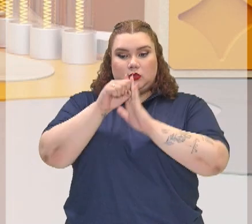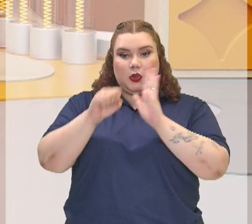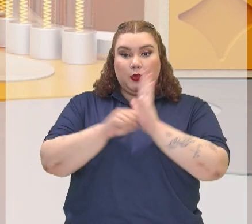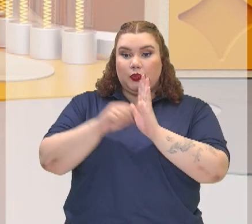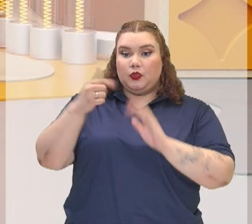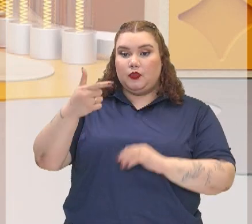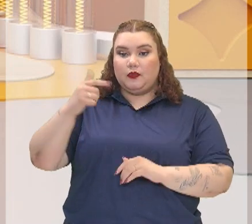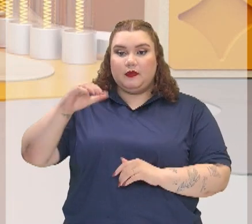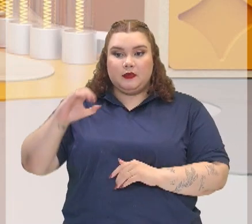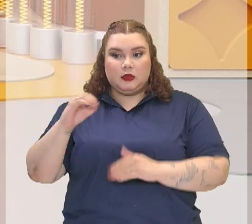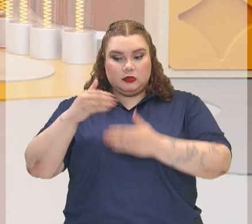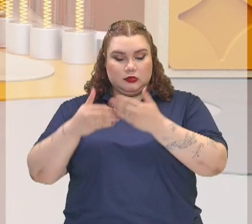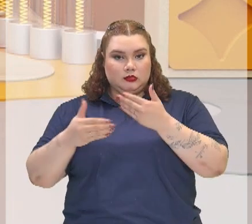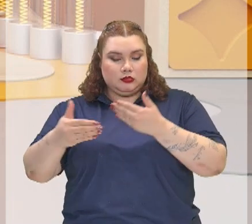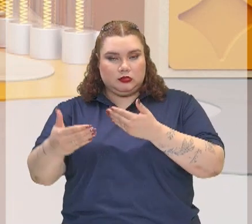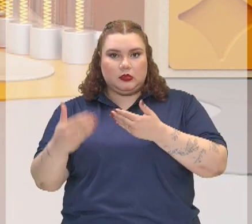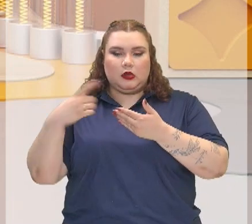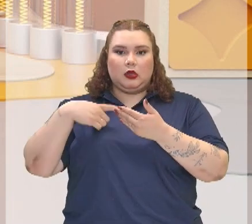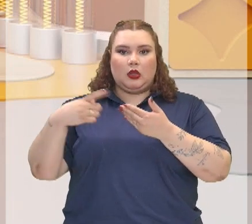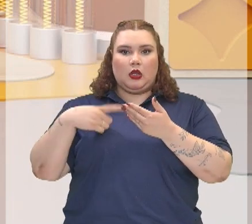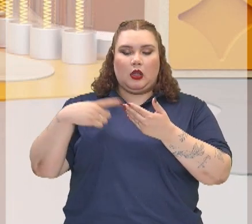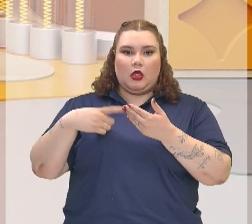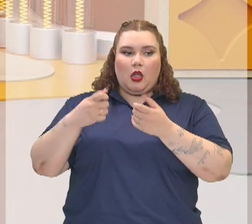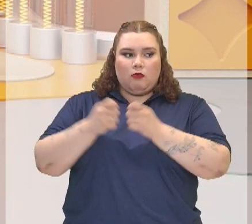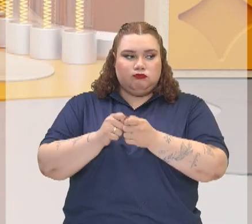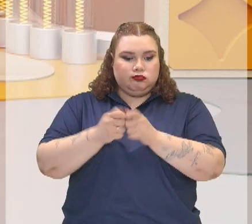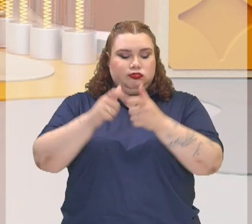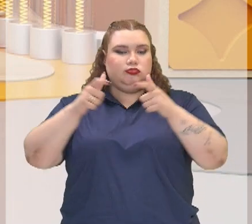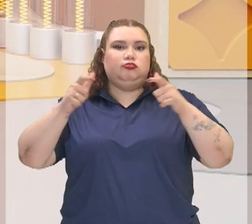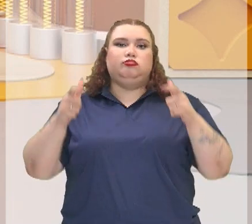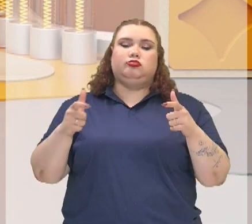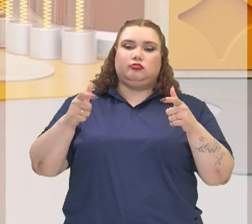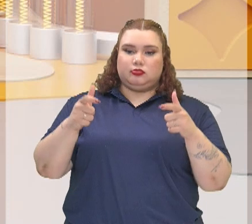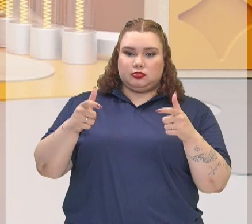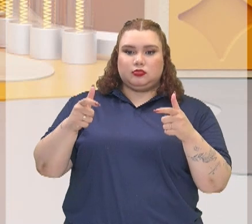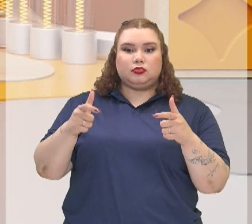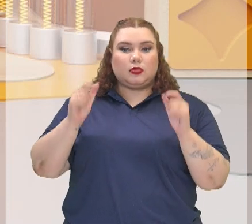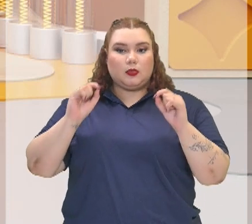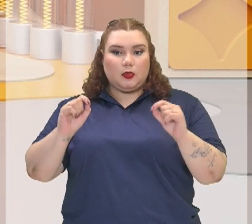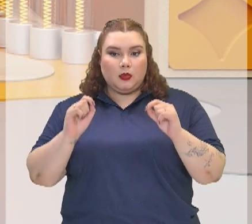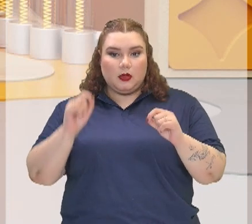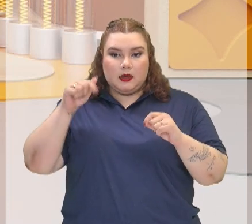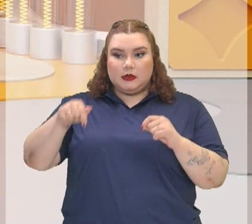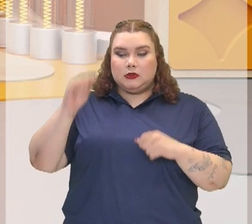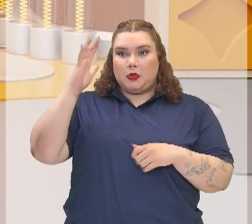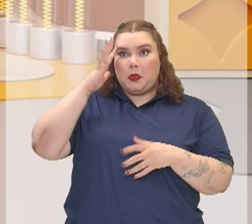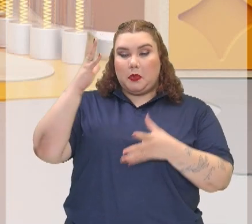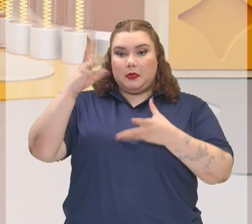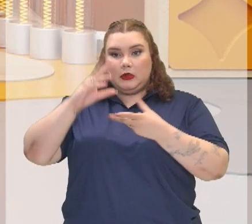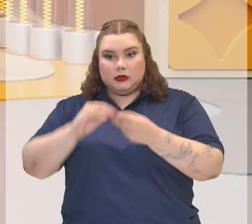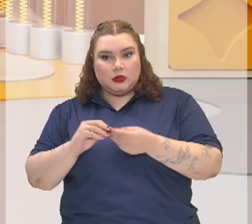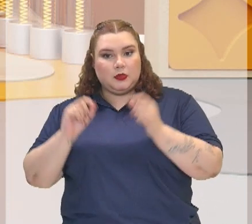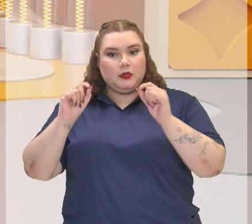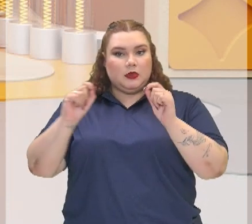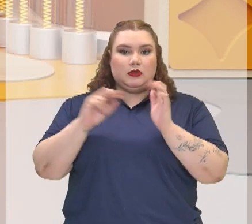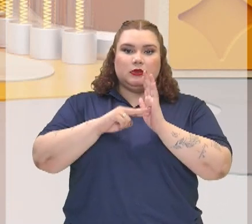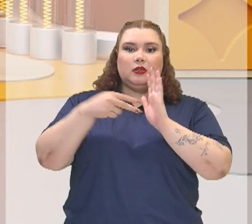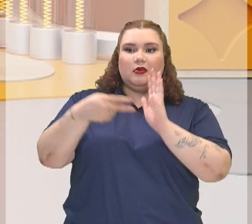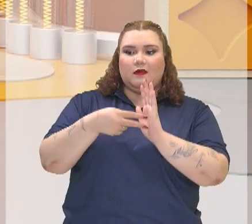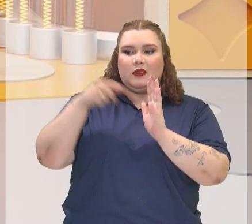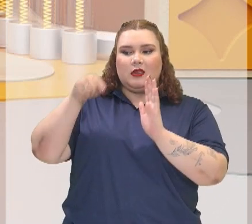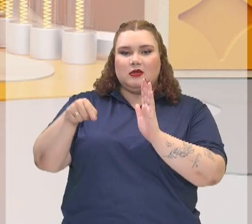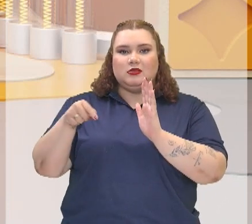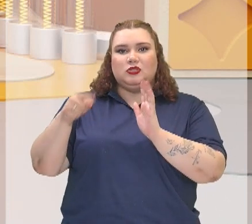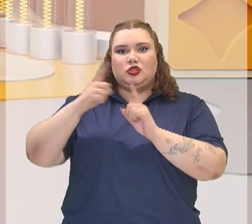XX, ampliou-se ainda mais essa concepção daquilo que é uma fonte